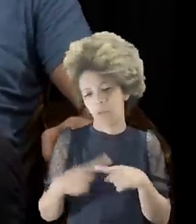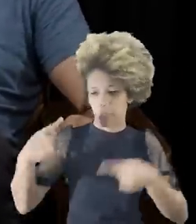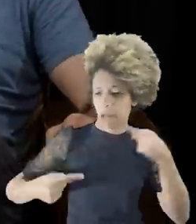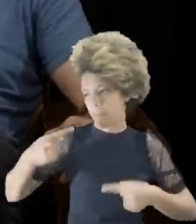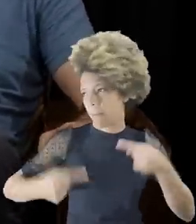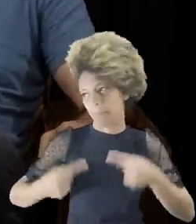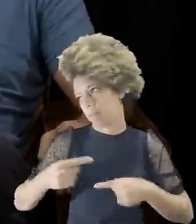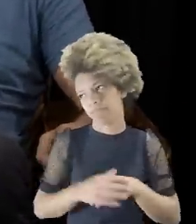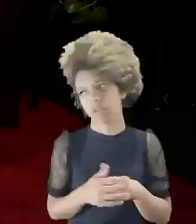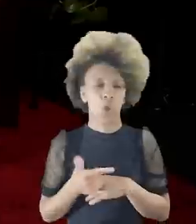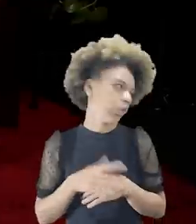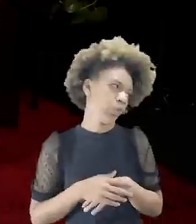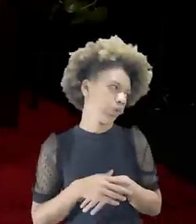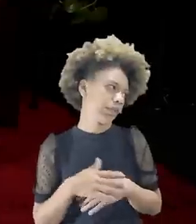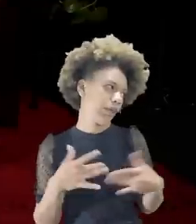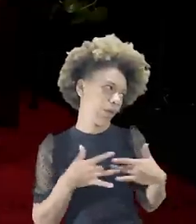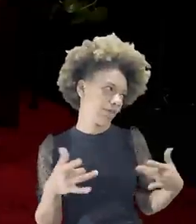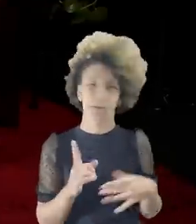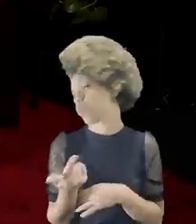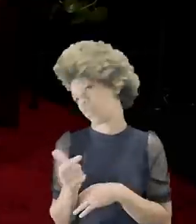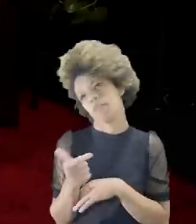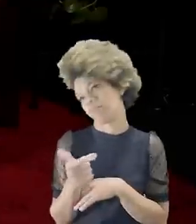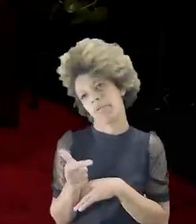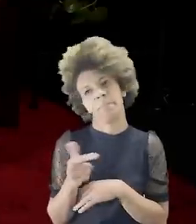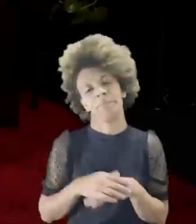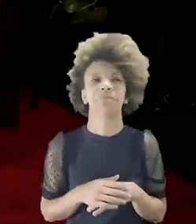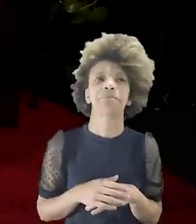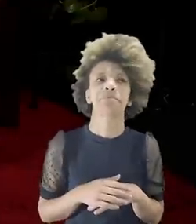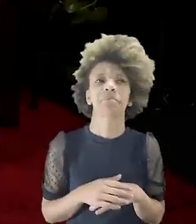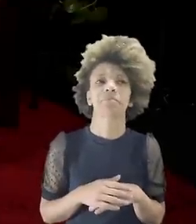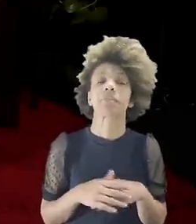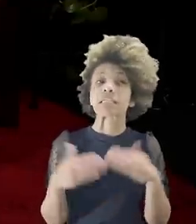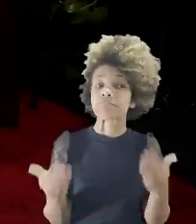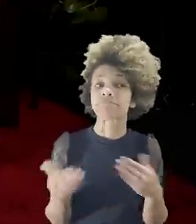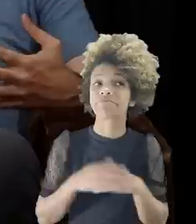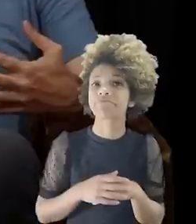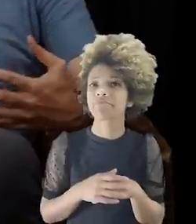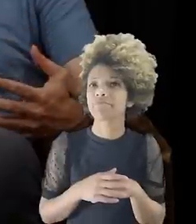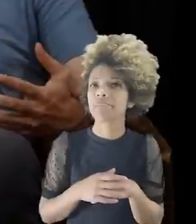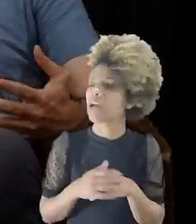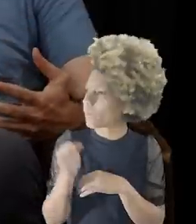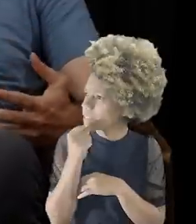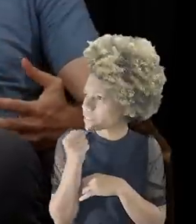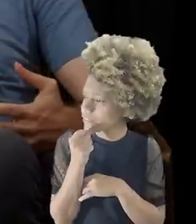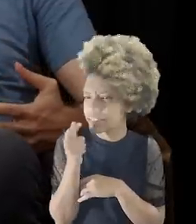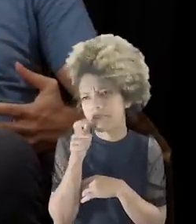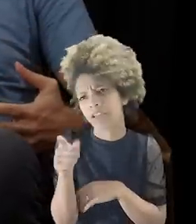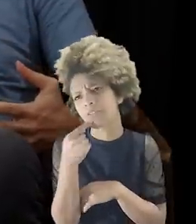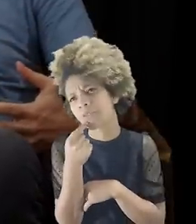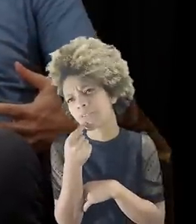esse jogo tá no pau não tem essa conversa não não tem é ele uma vez eu tava vendo uma entrevista